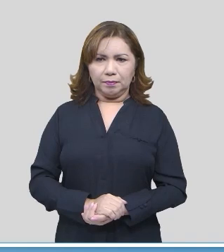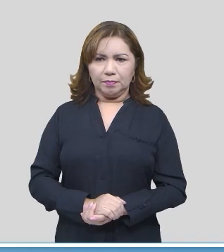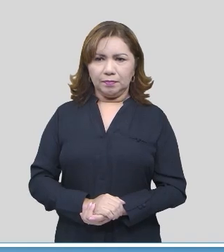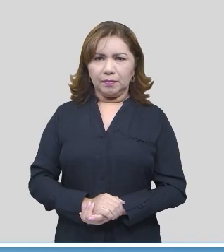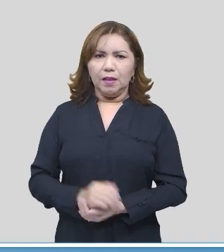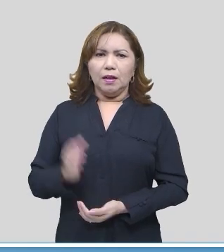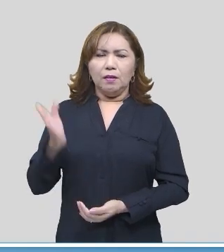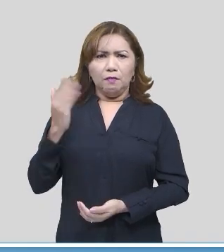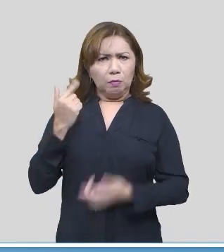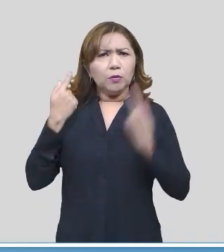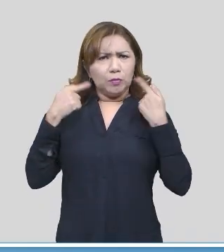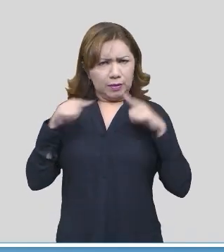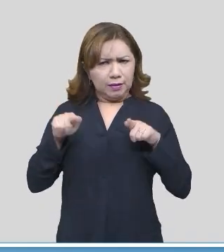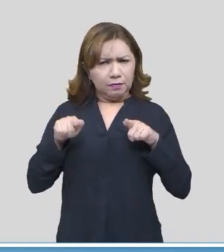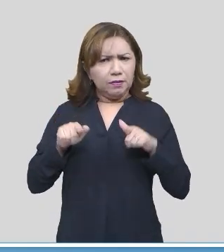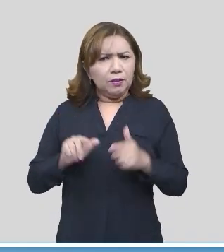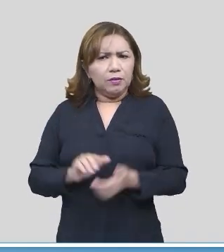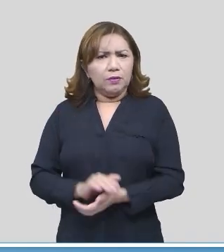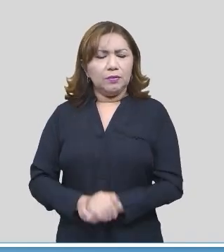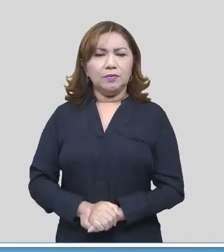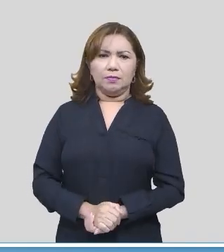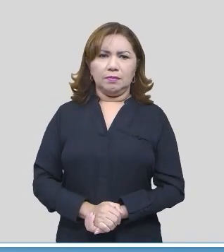Vamos para o desafio?